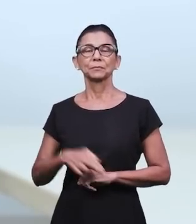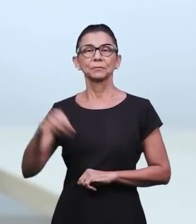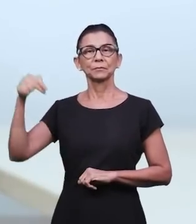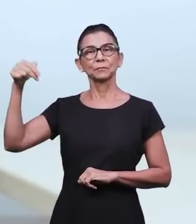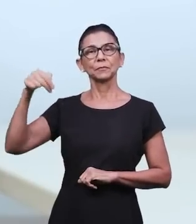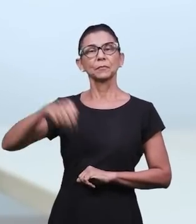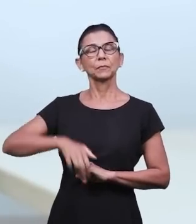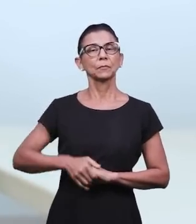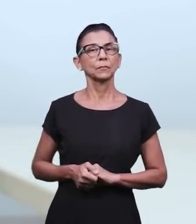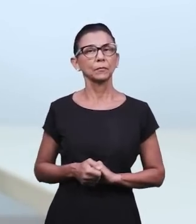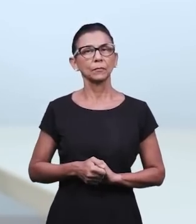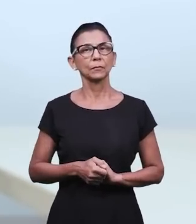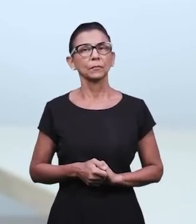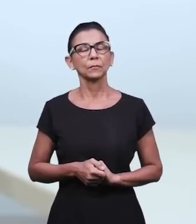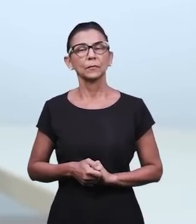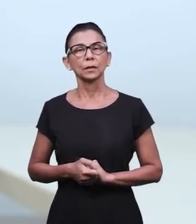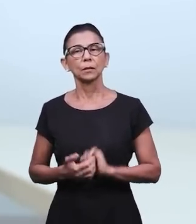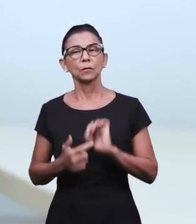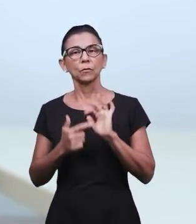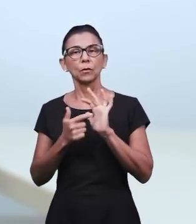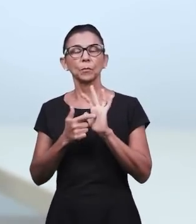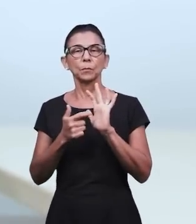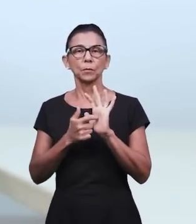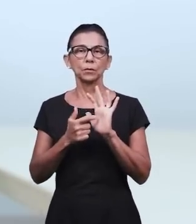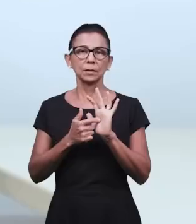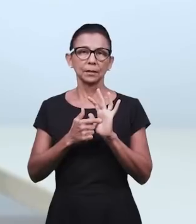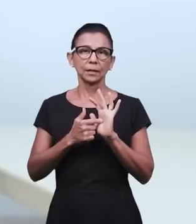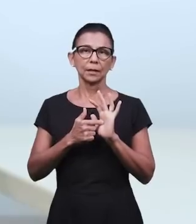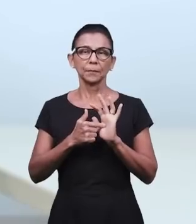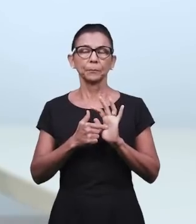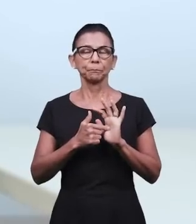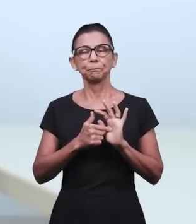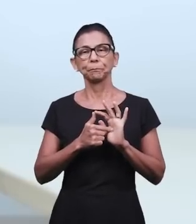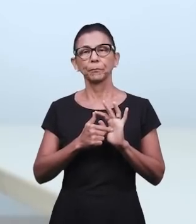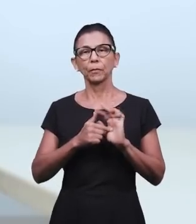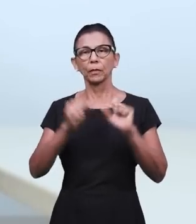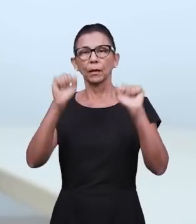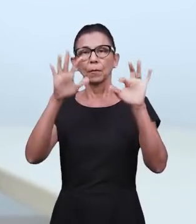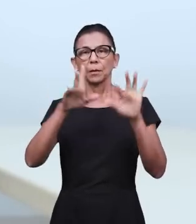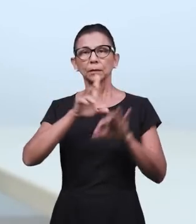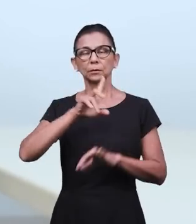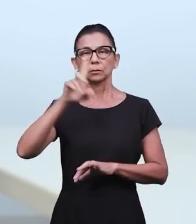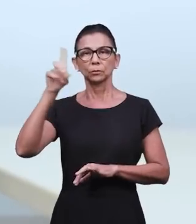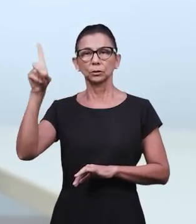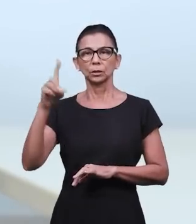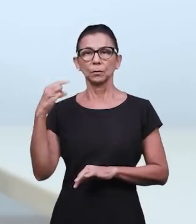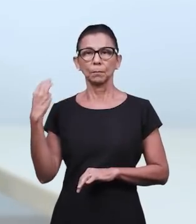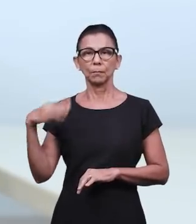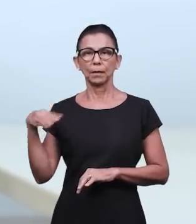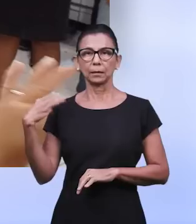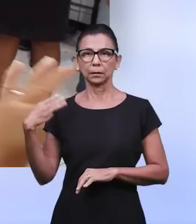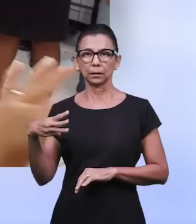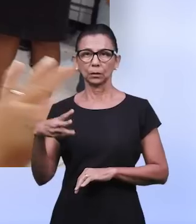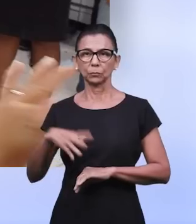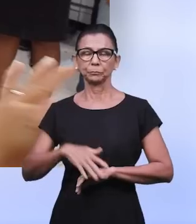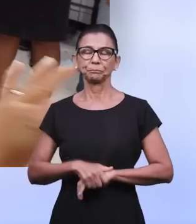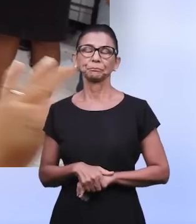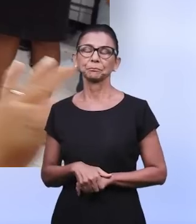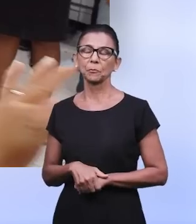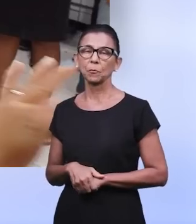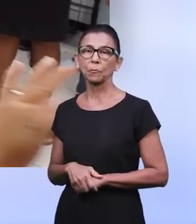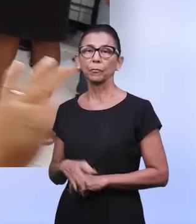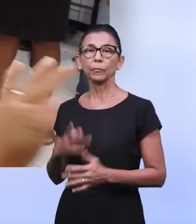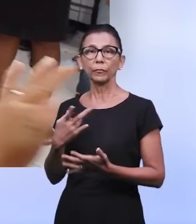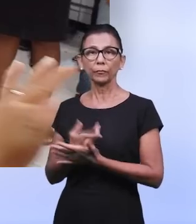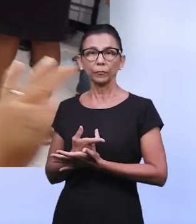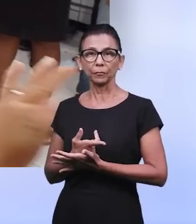nós vamos iniciar mostrando um pouco do que Deus tem operado lá pelo estado do Maranhão. Na capital, São